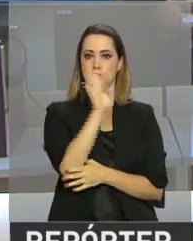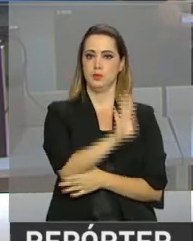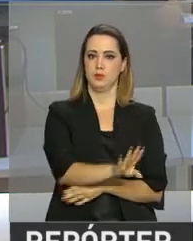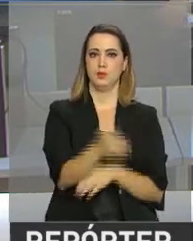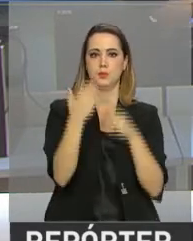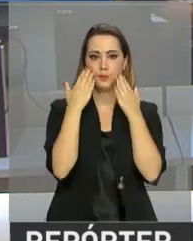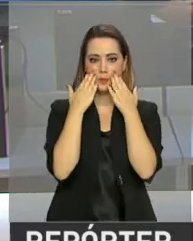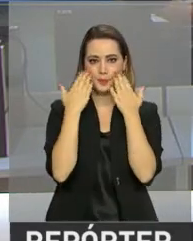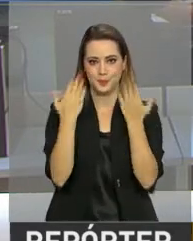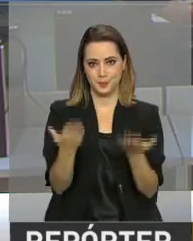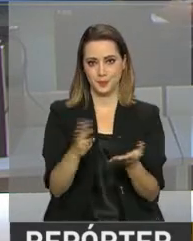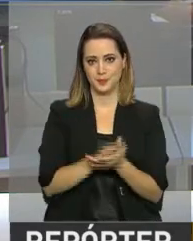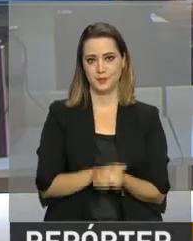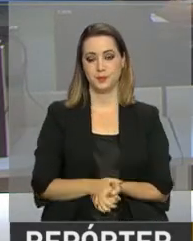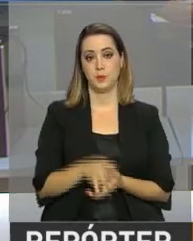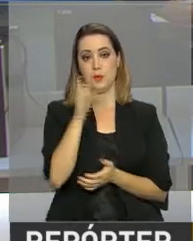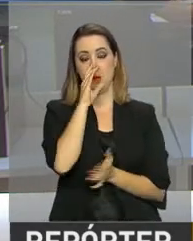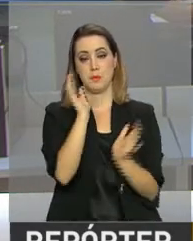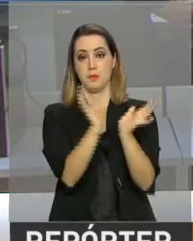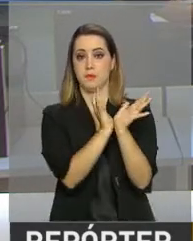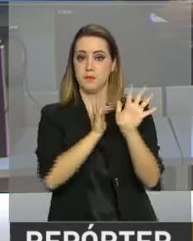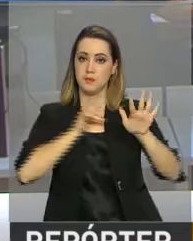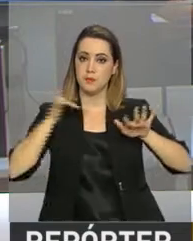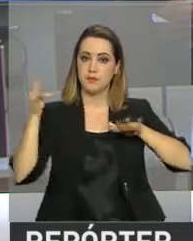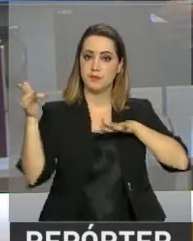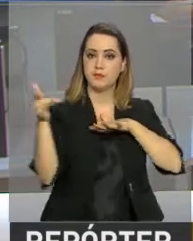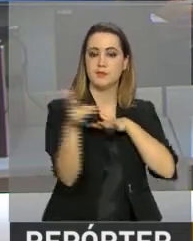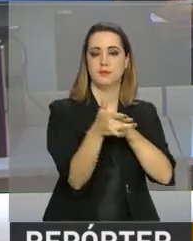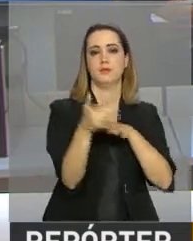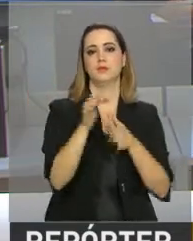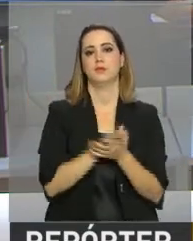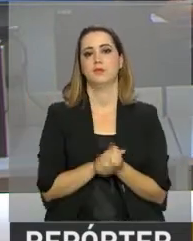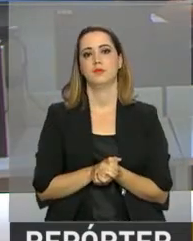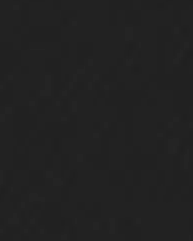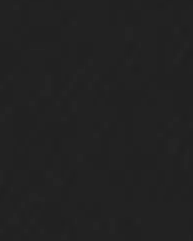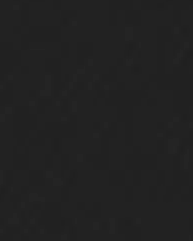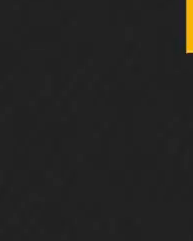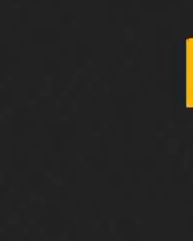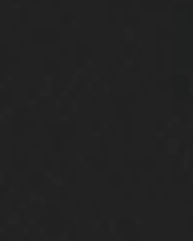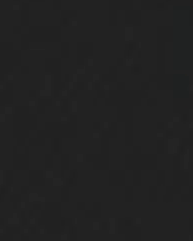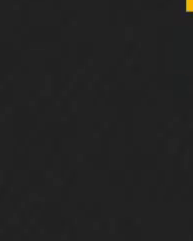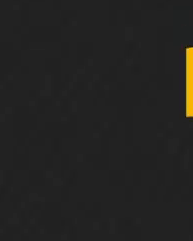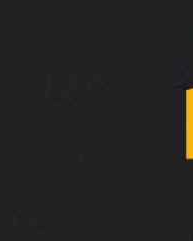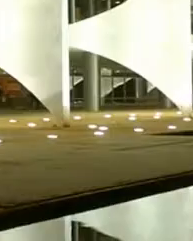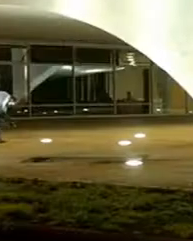na próxima edição acompanhe as novidades também nas nossas redes sociais